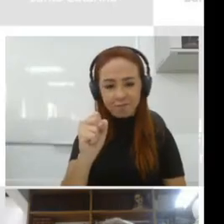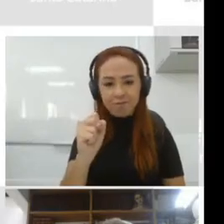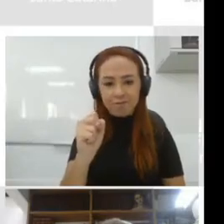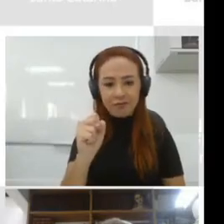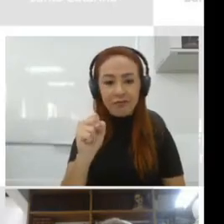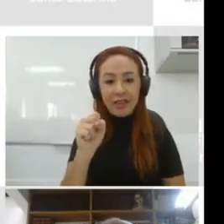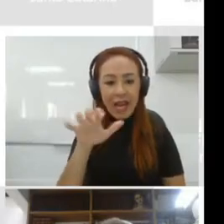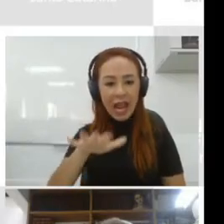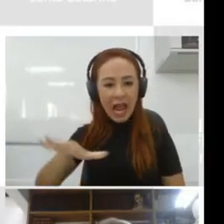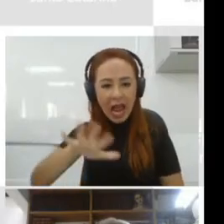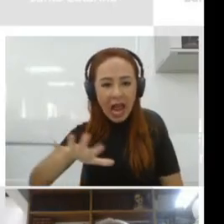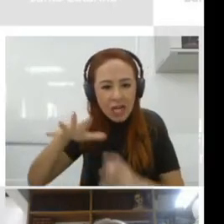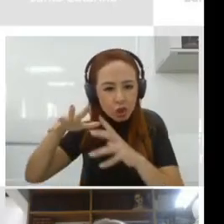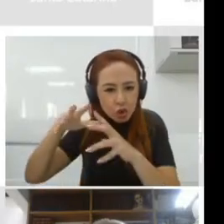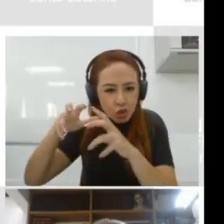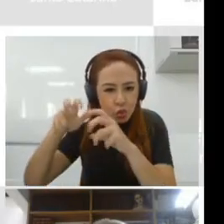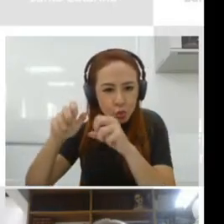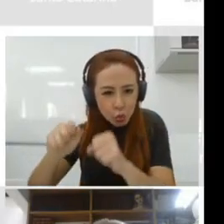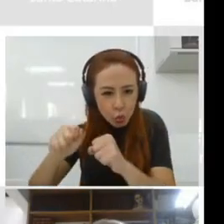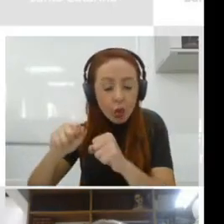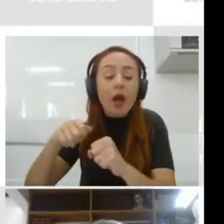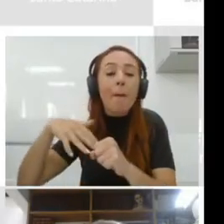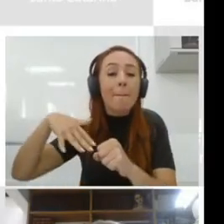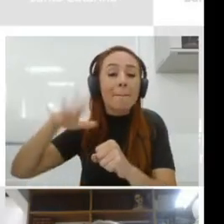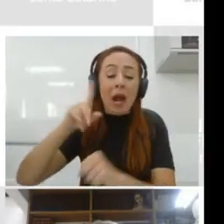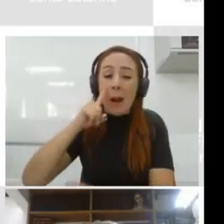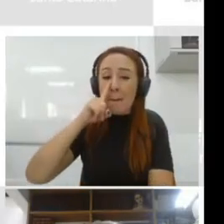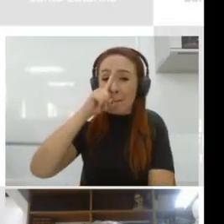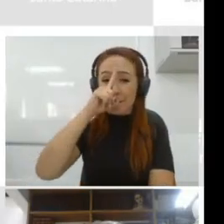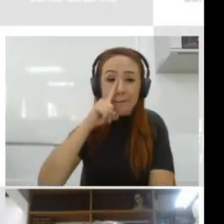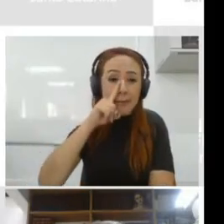risco, né, com maior risco de que isso aconteça. Né.